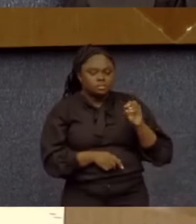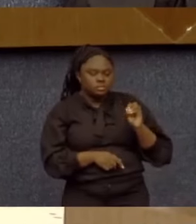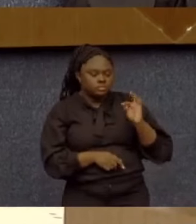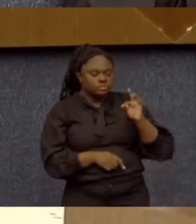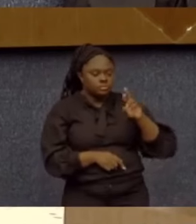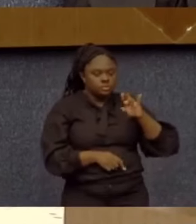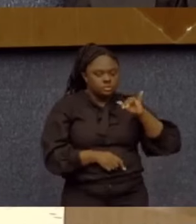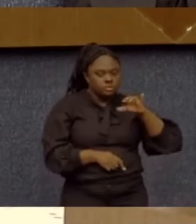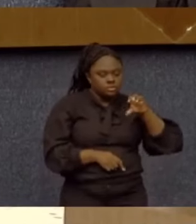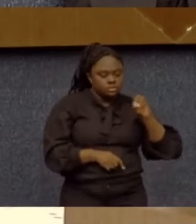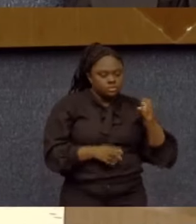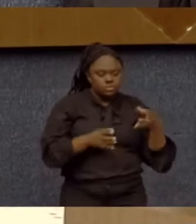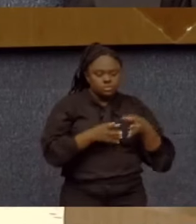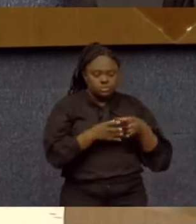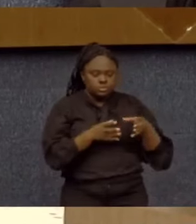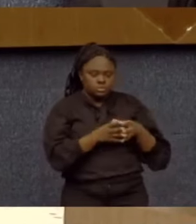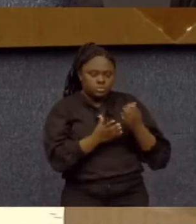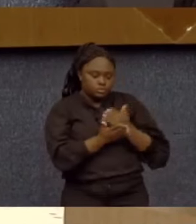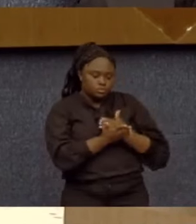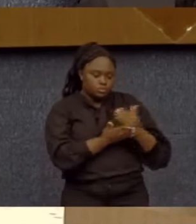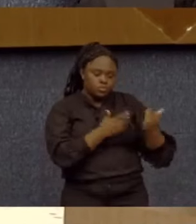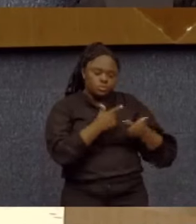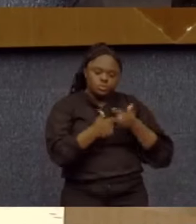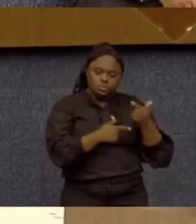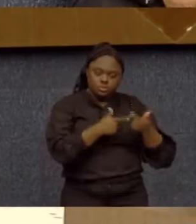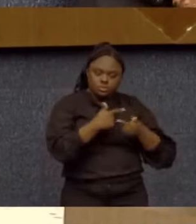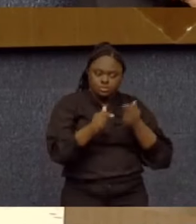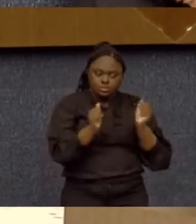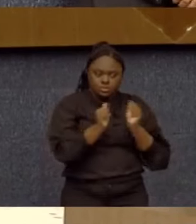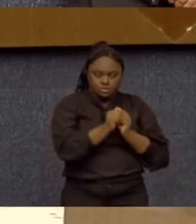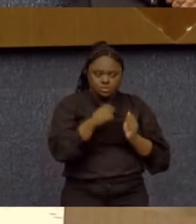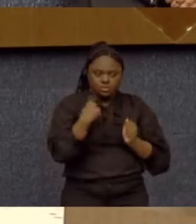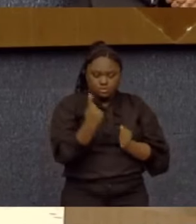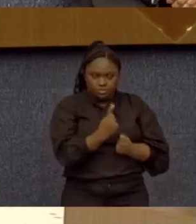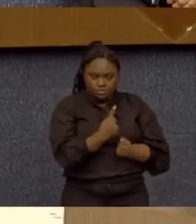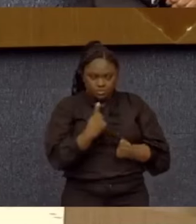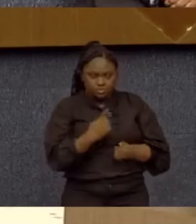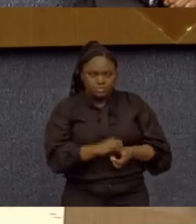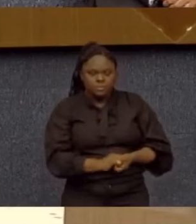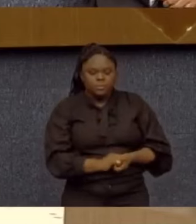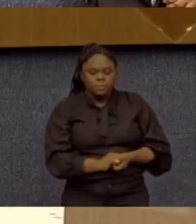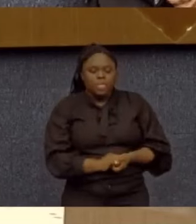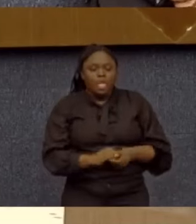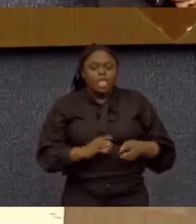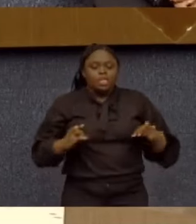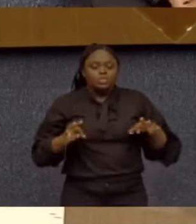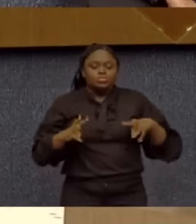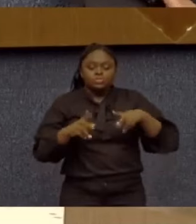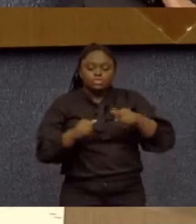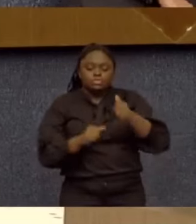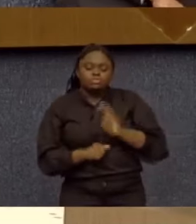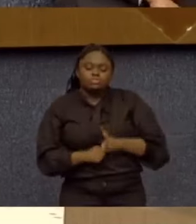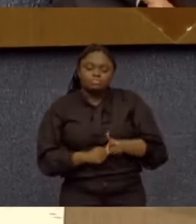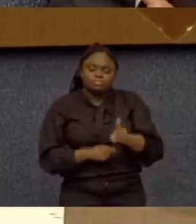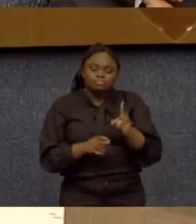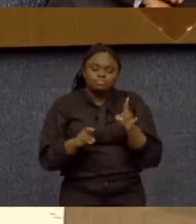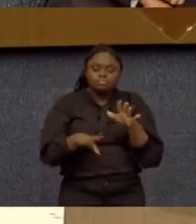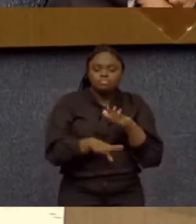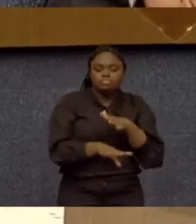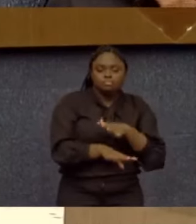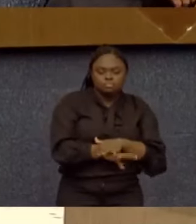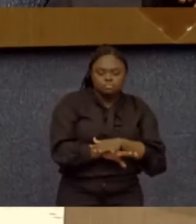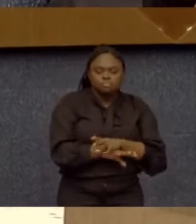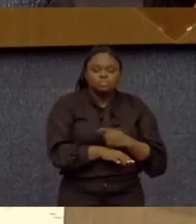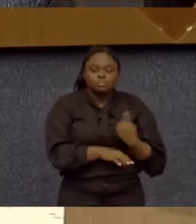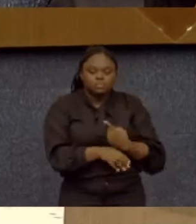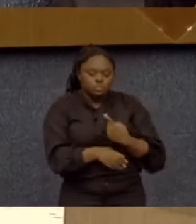esse trabalho conosco na época do Maria das Tranças. Todos sempre prontos e dispostos para transformar as